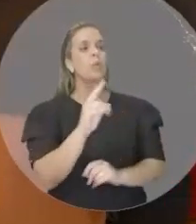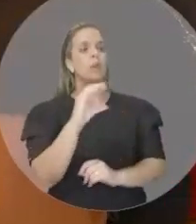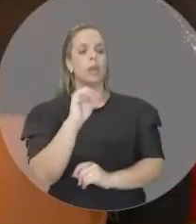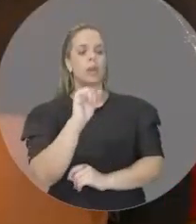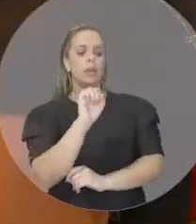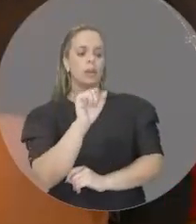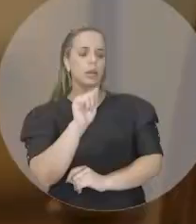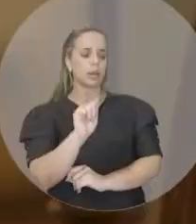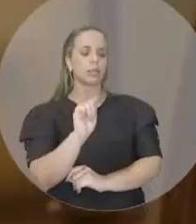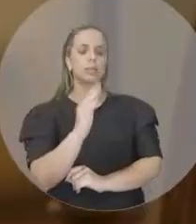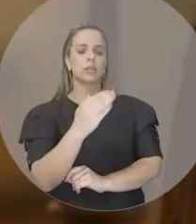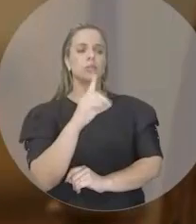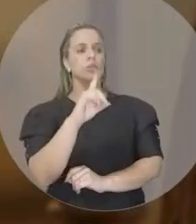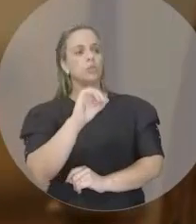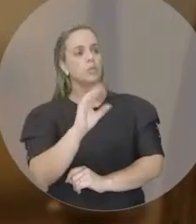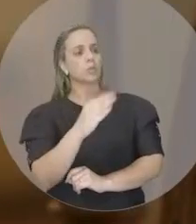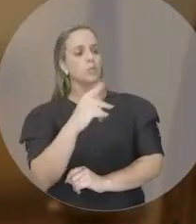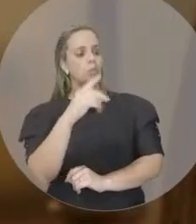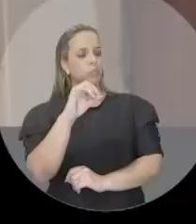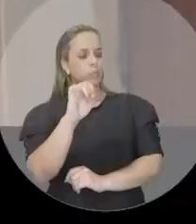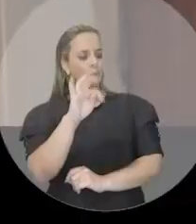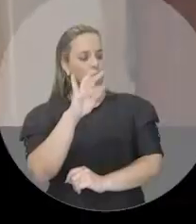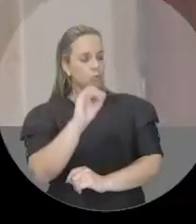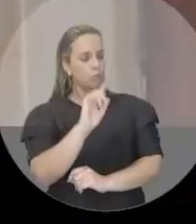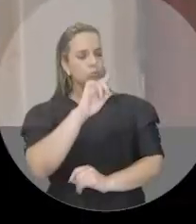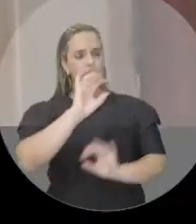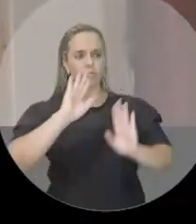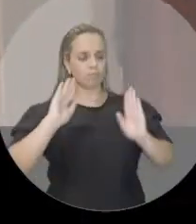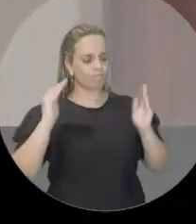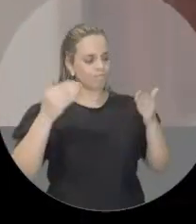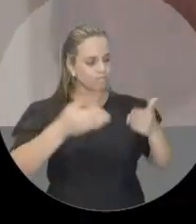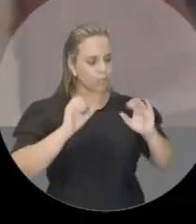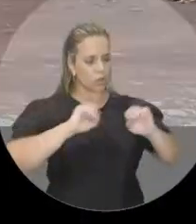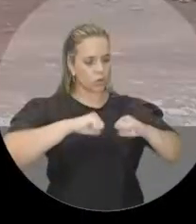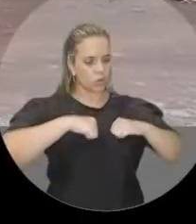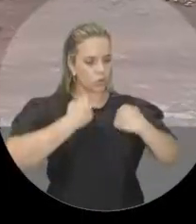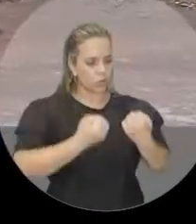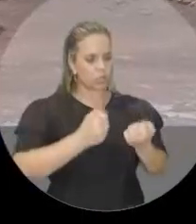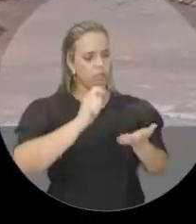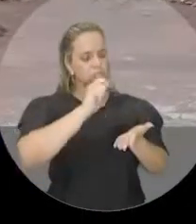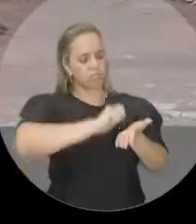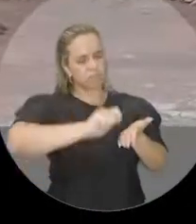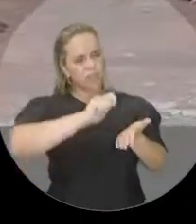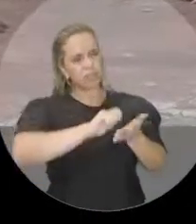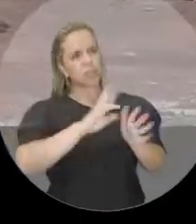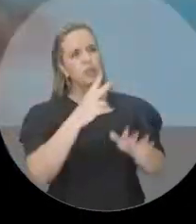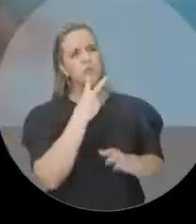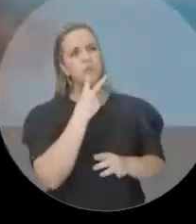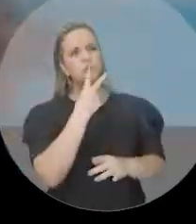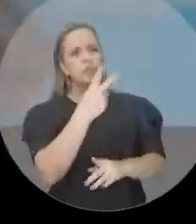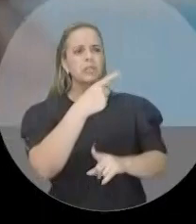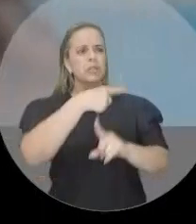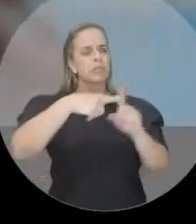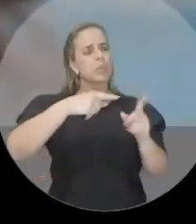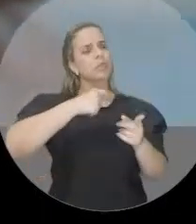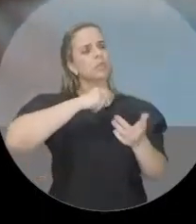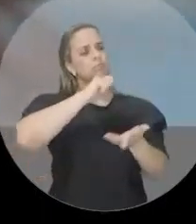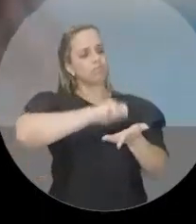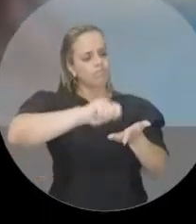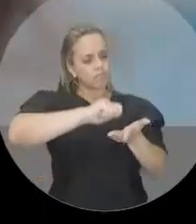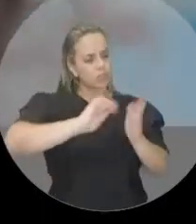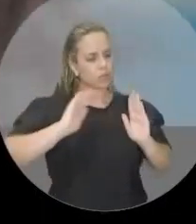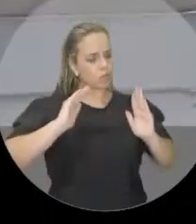do Posto, e que foi o projeto ao qual eu me dediquei nesses últimos aí